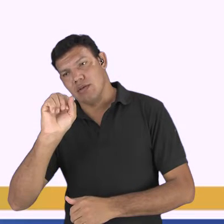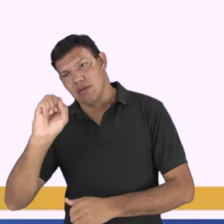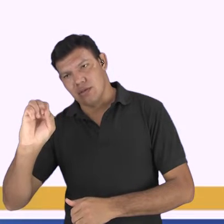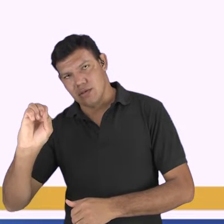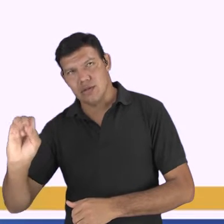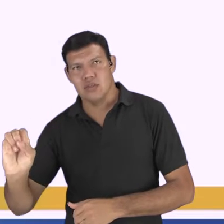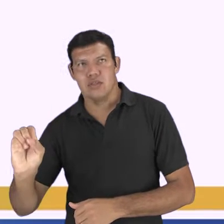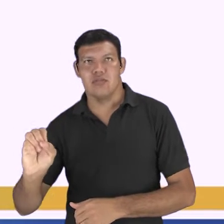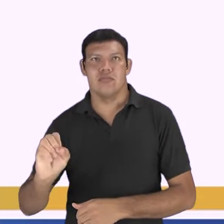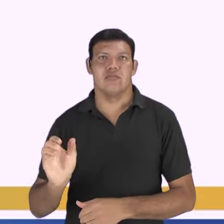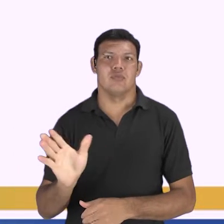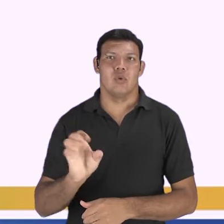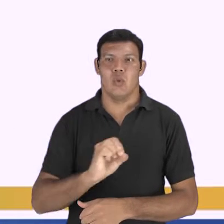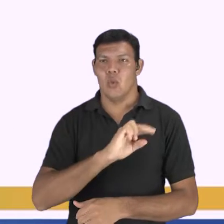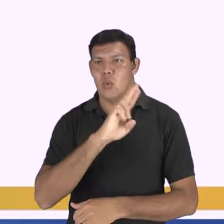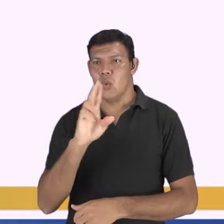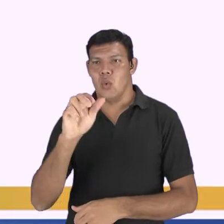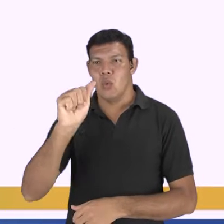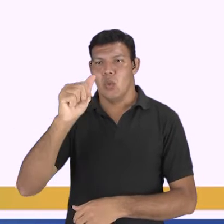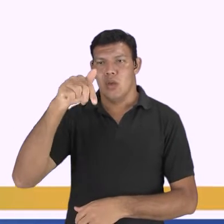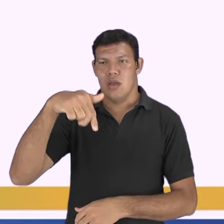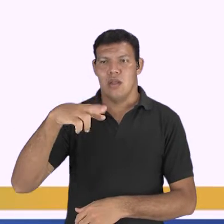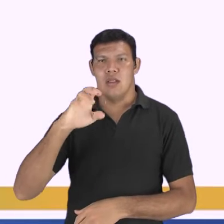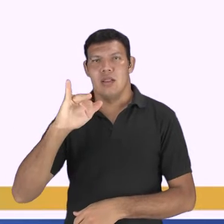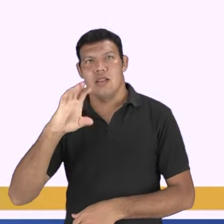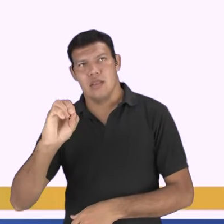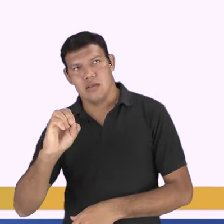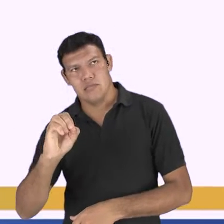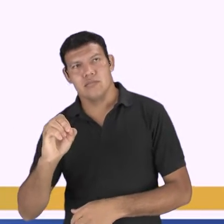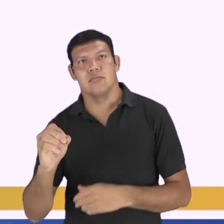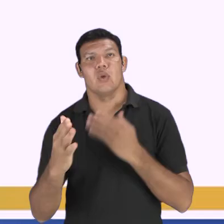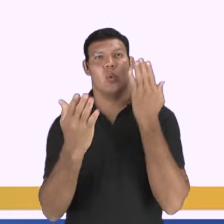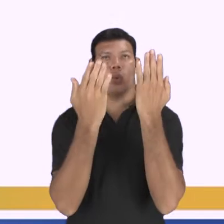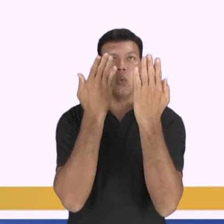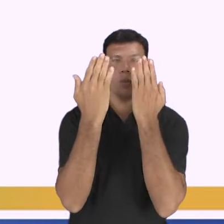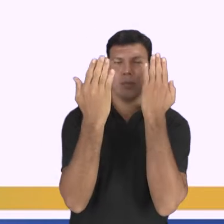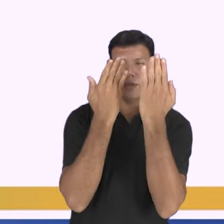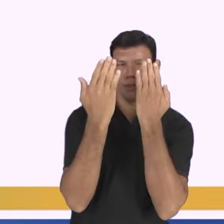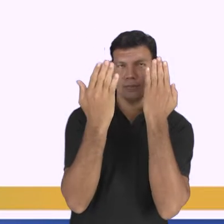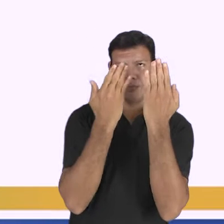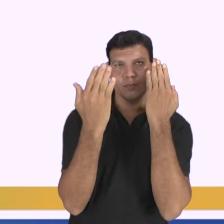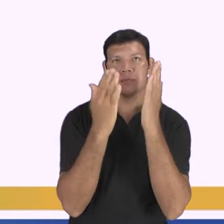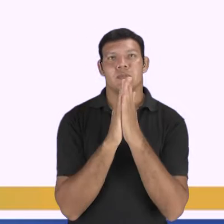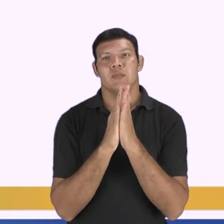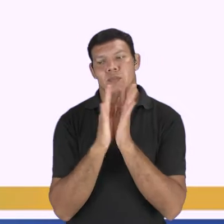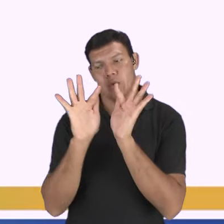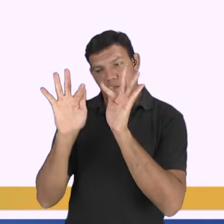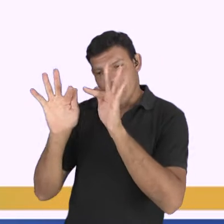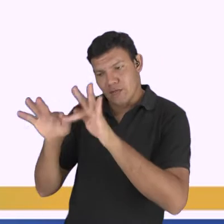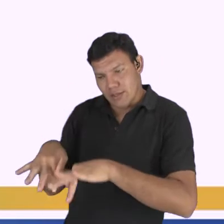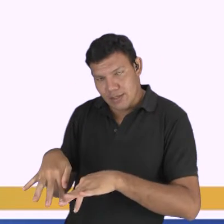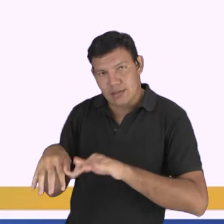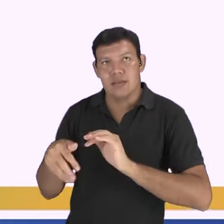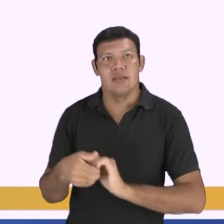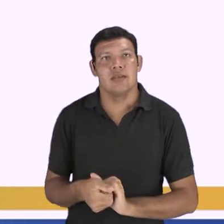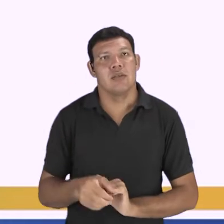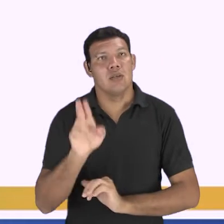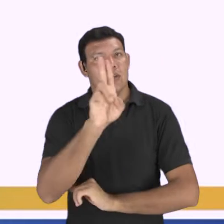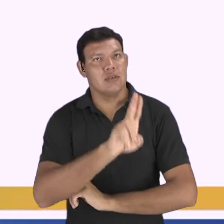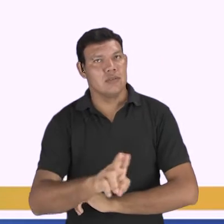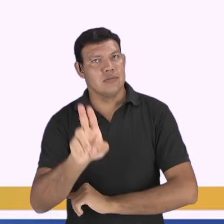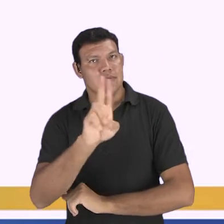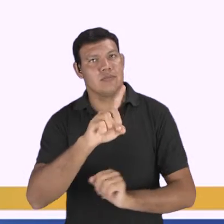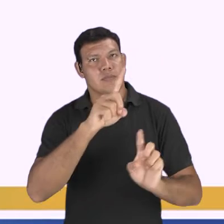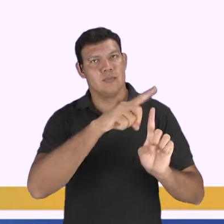tá? Estabelecer relação de comparação, né, para determinada conclusão, quando se utiliza o operador